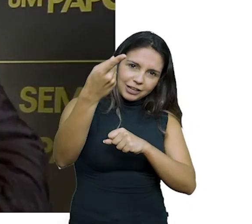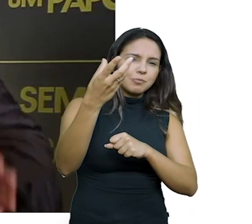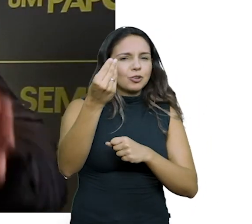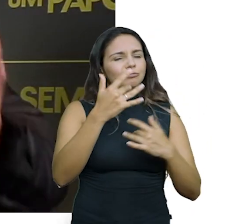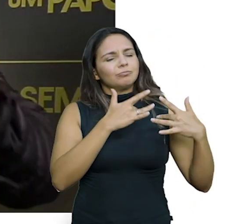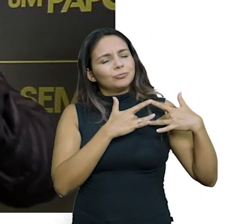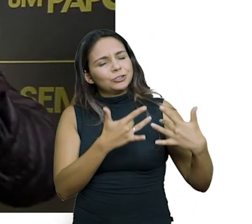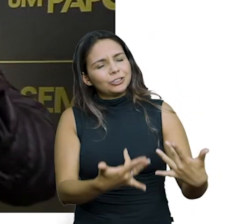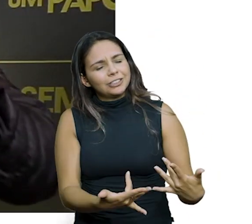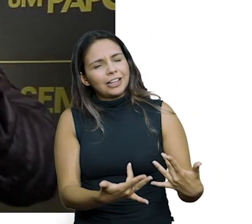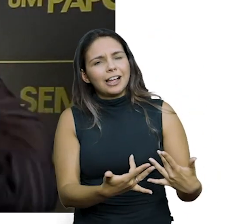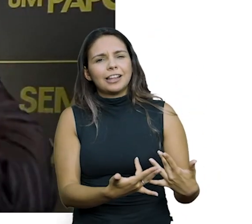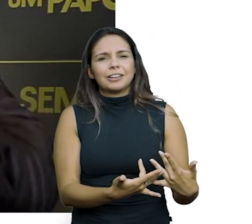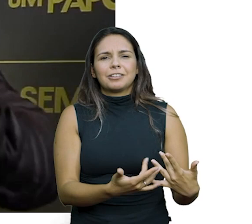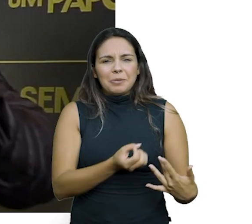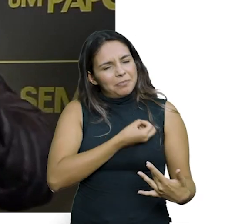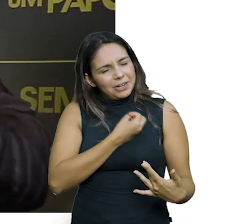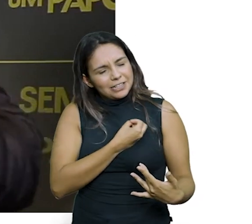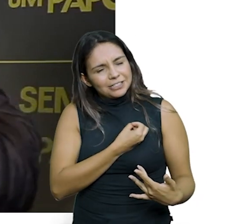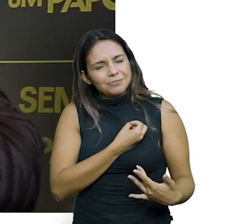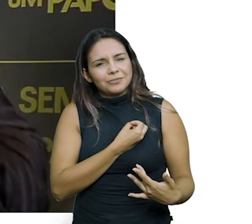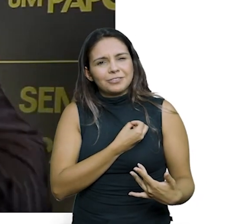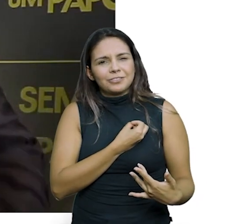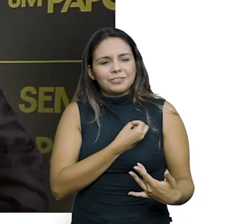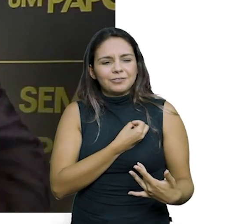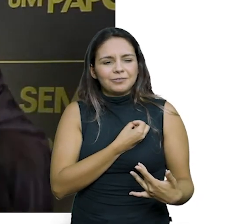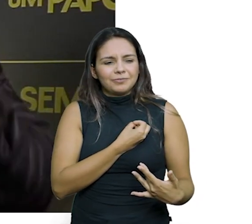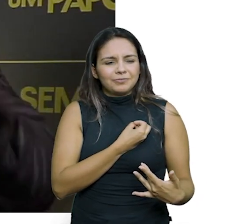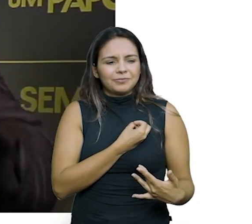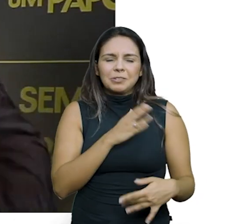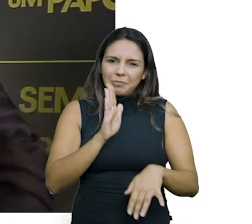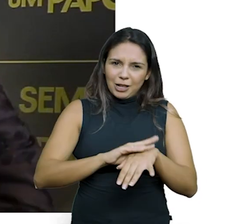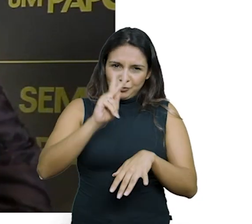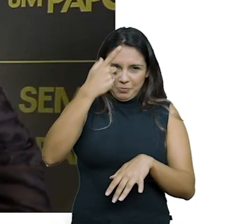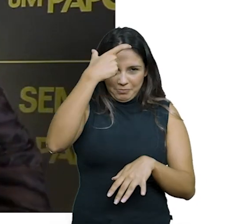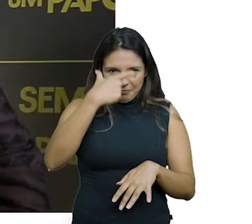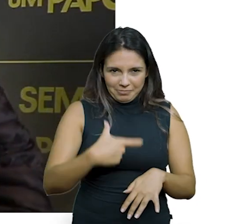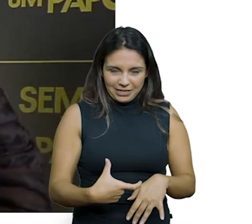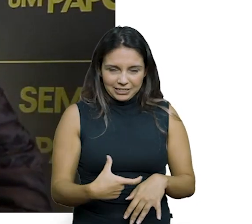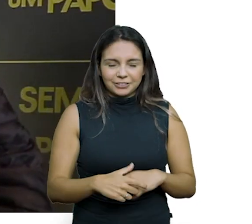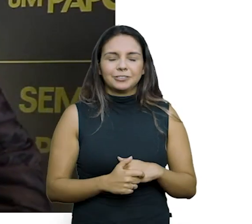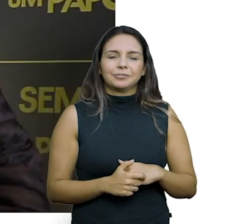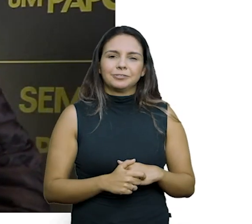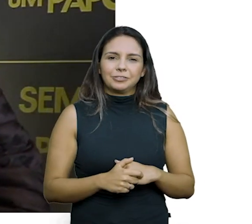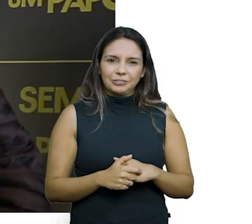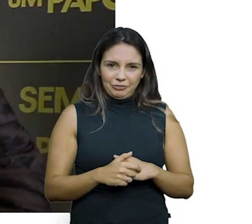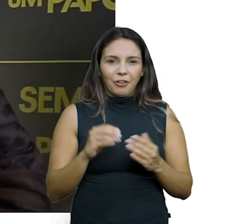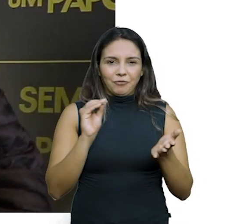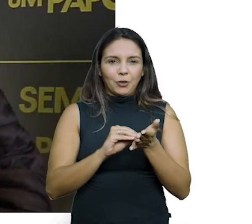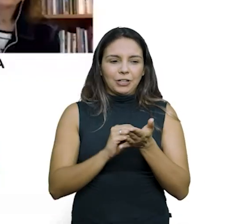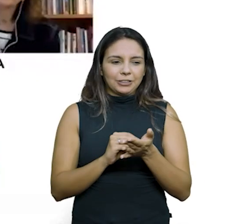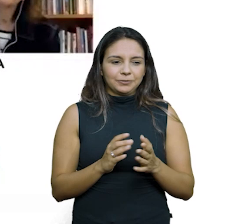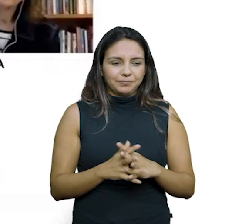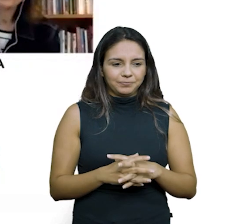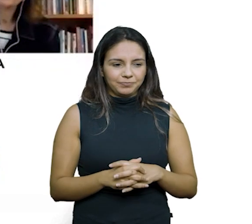muita solidariedade, mais presença e principalmente o que você falou, mais humanidade nas relações, que estava faltando